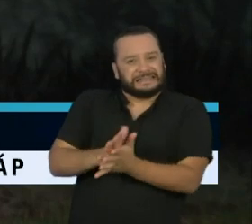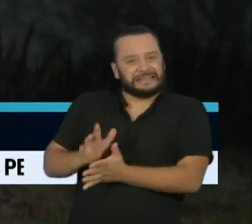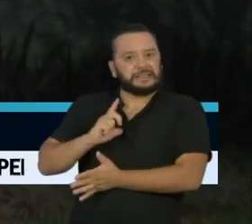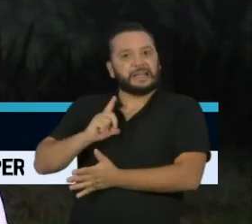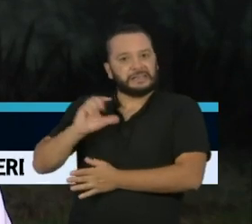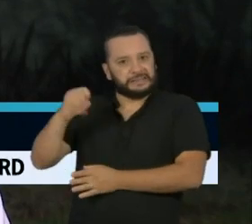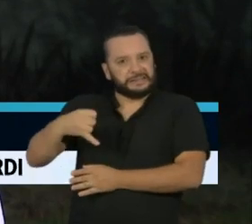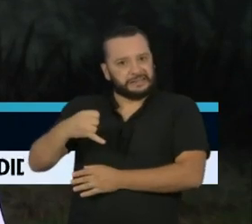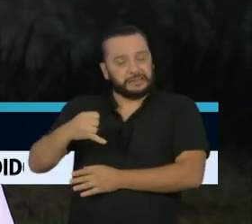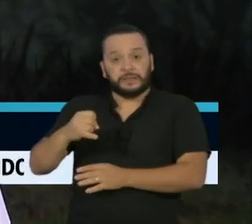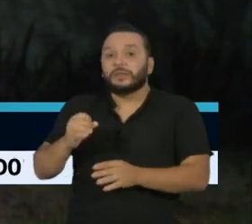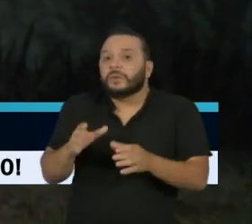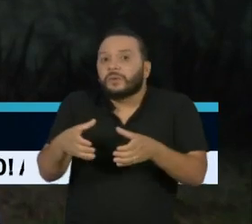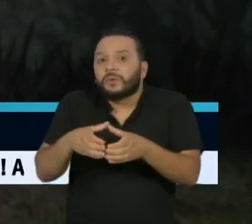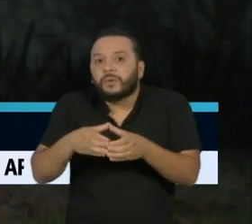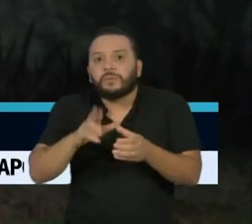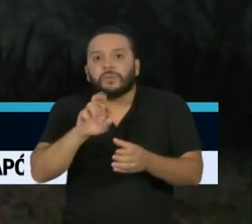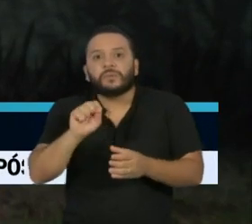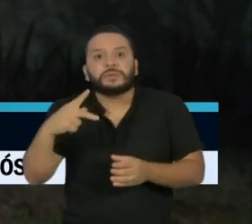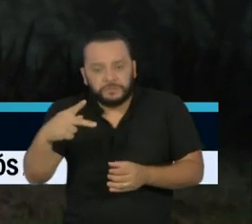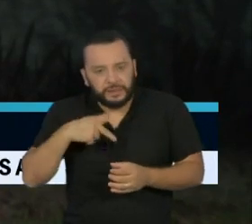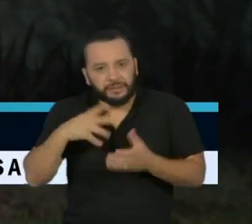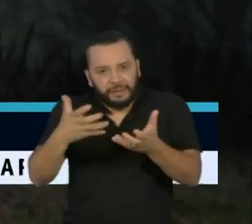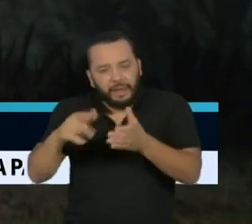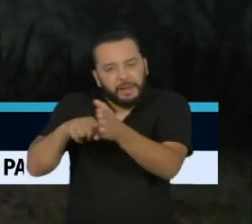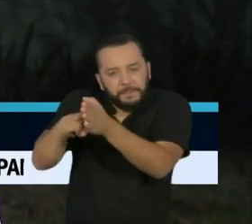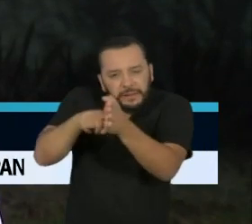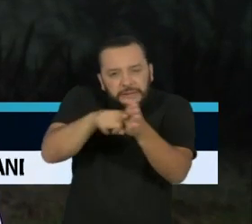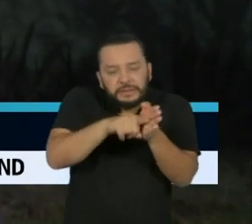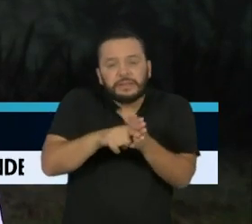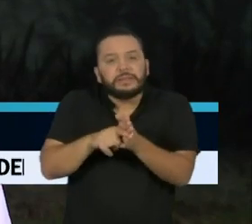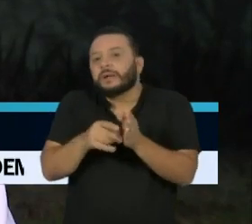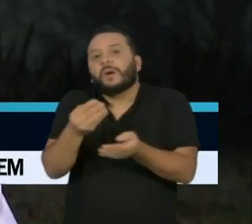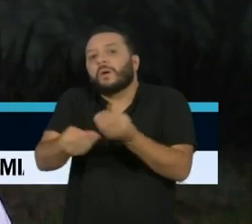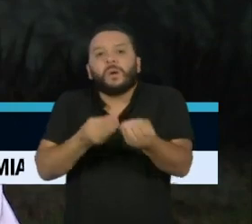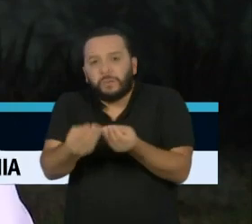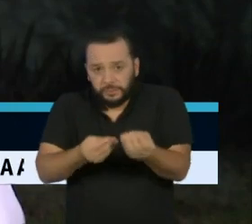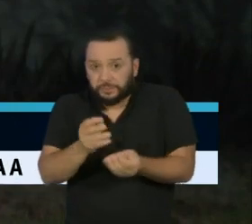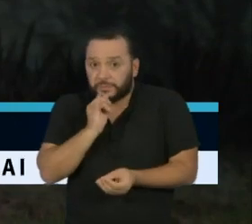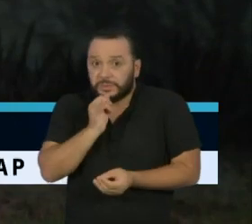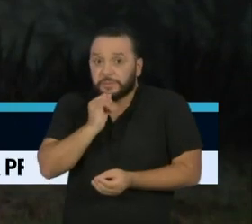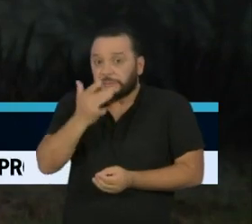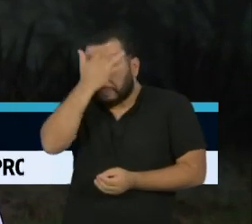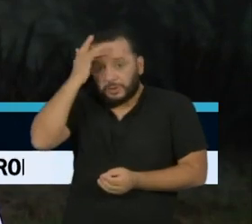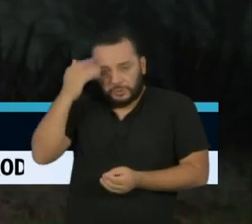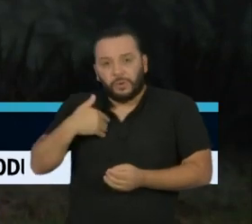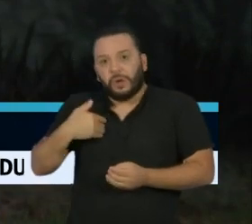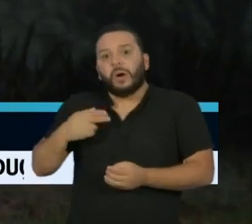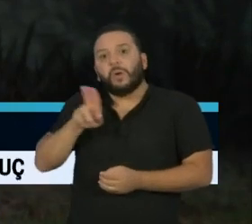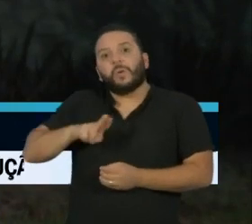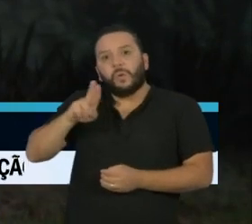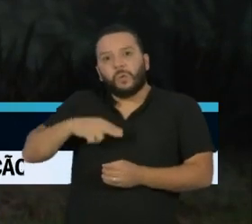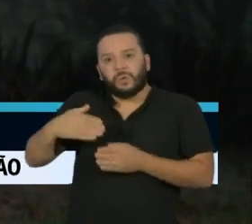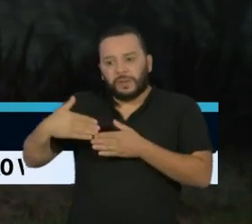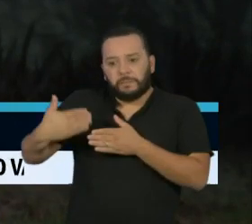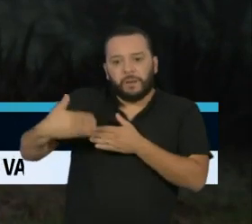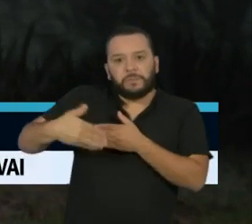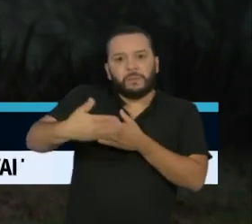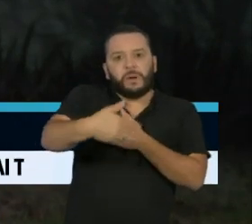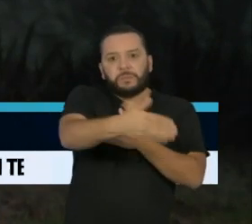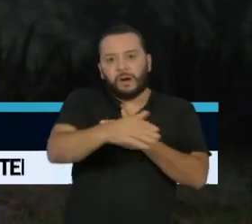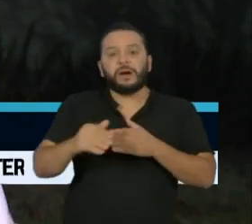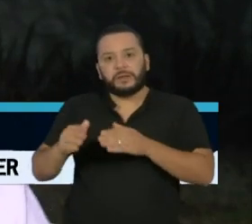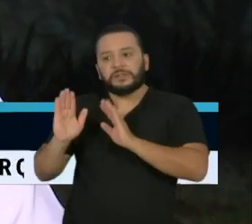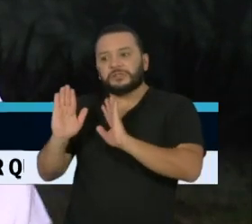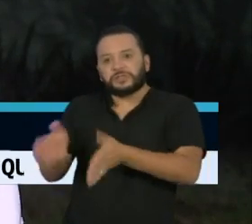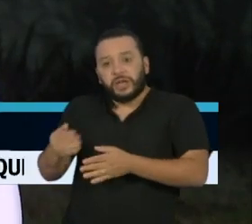da USP quer testar uma outra linha de pesquisa. Eles trabalham com a hipótese de que se o uso prolongado de antirretrovirais